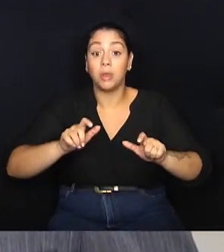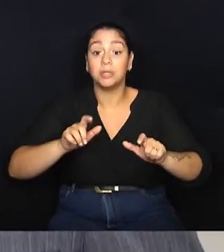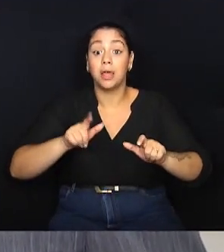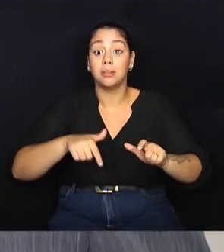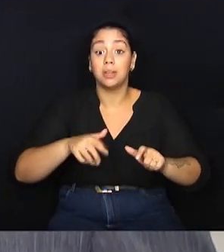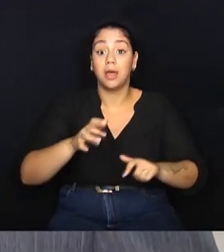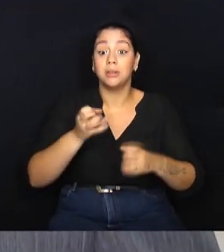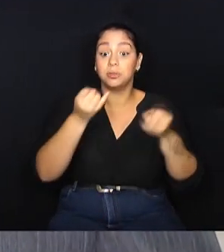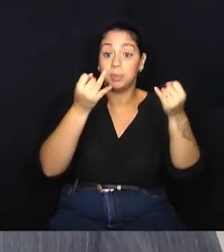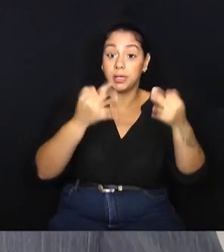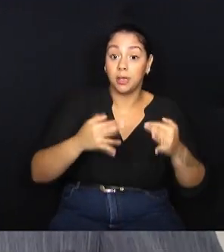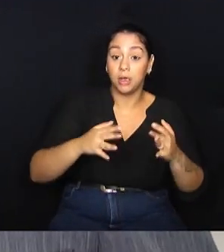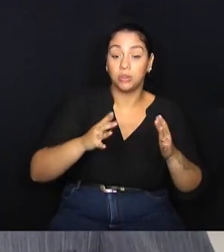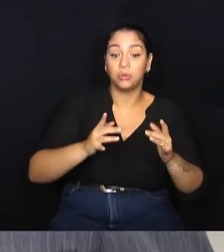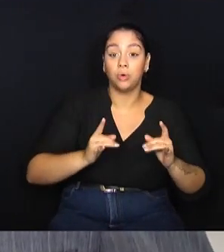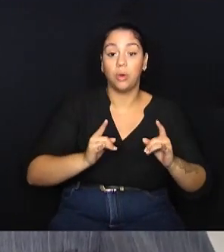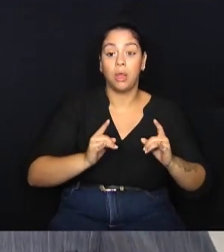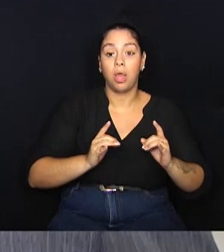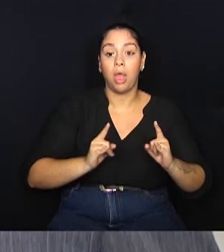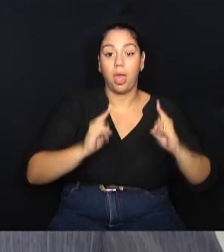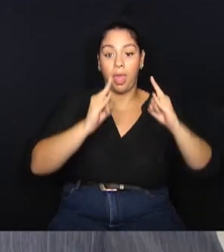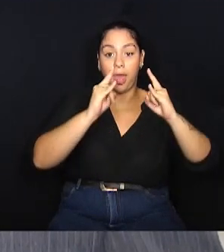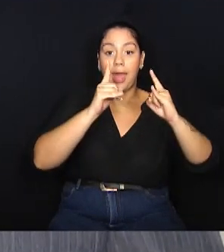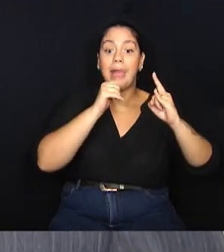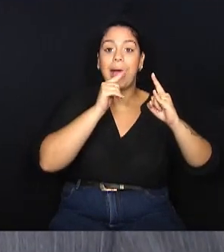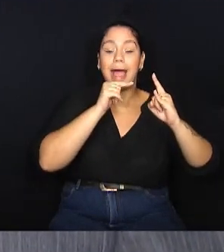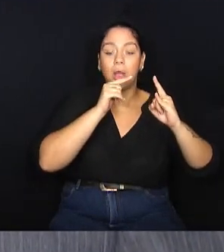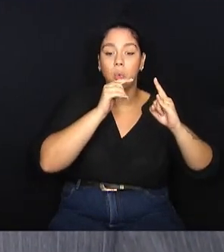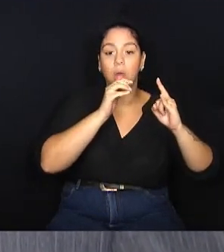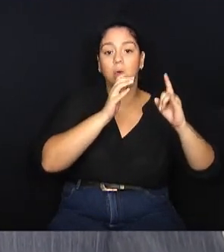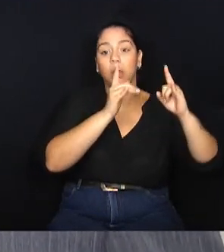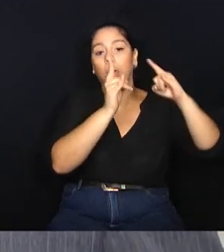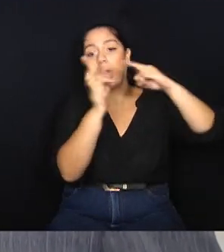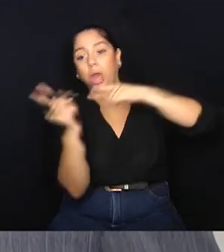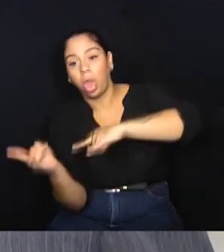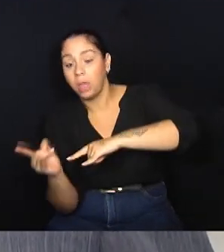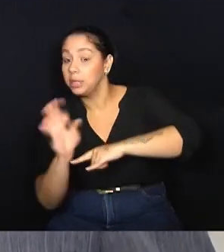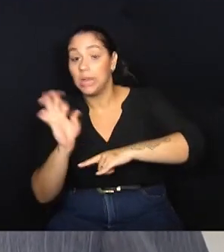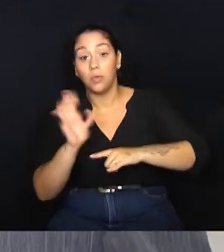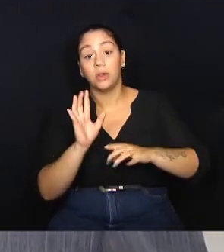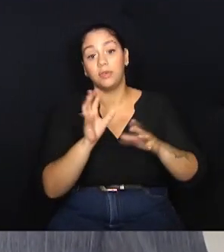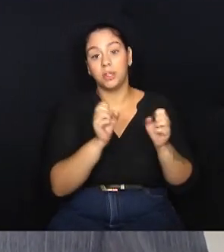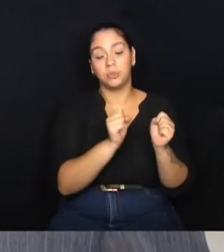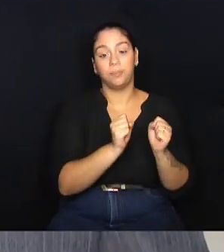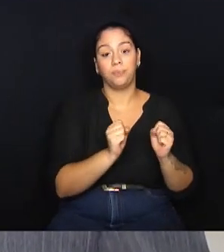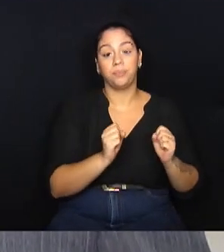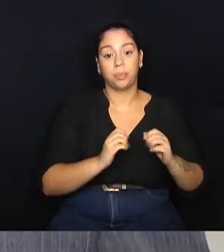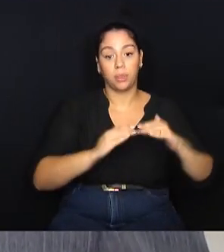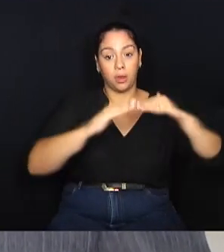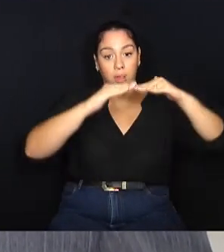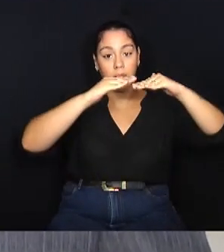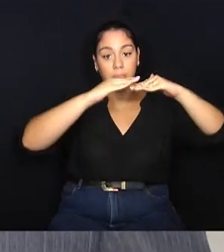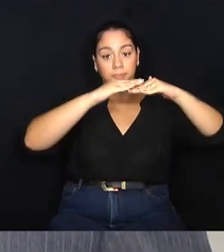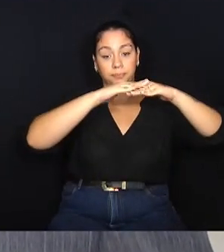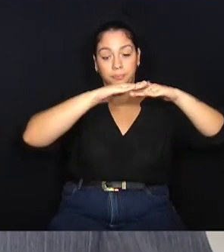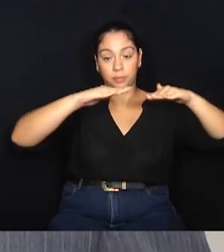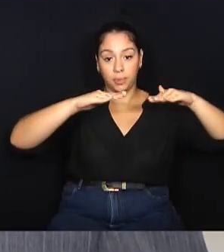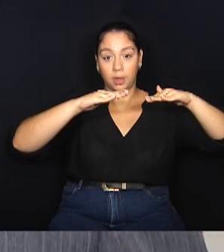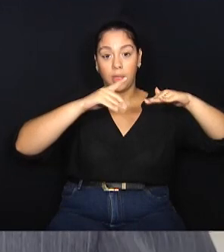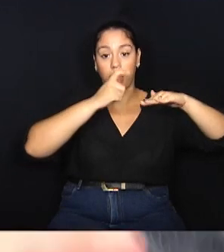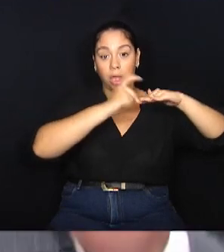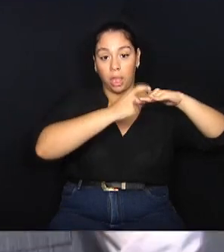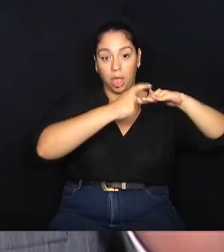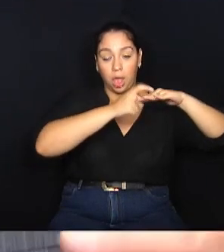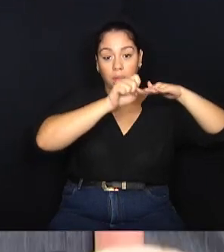d'água. Na verdade, houve o desabamento de uma laje onde uma